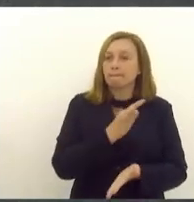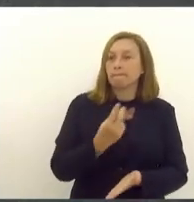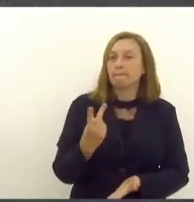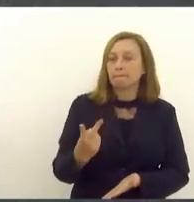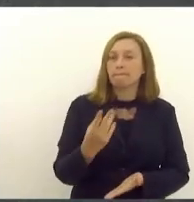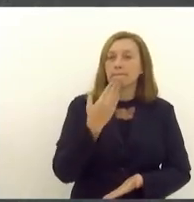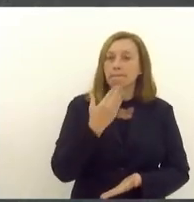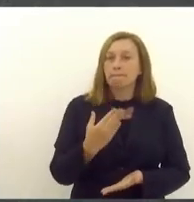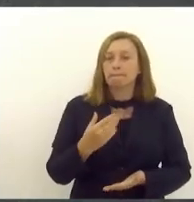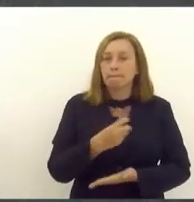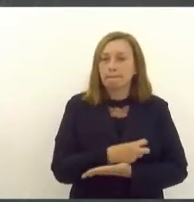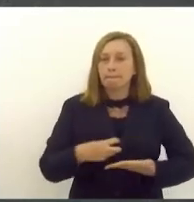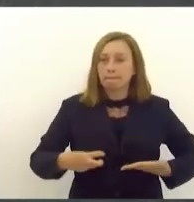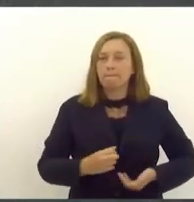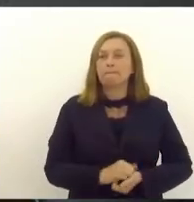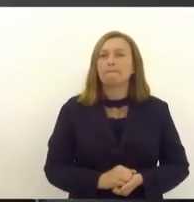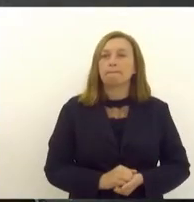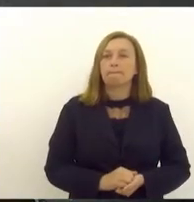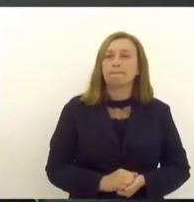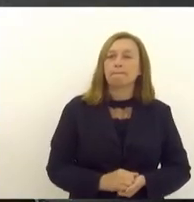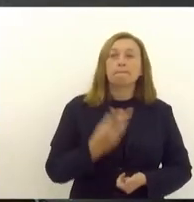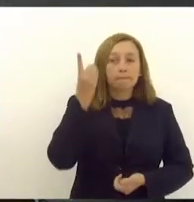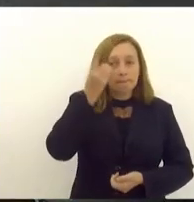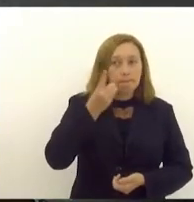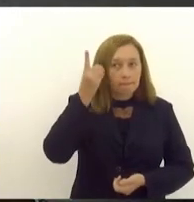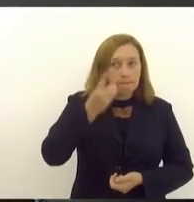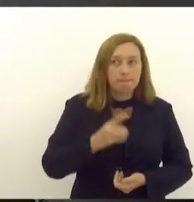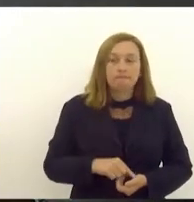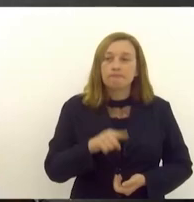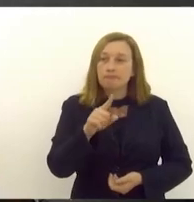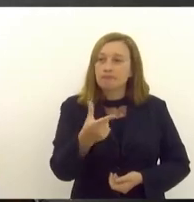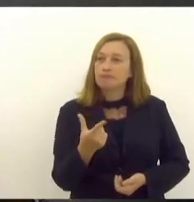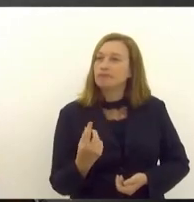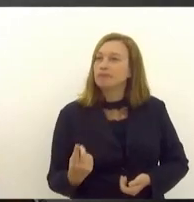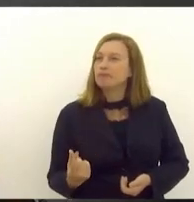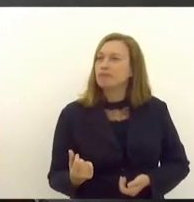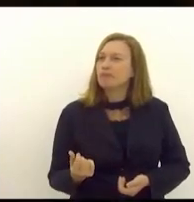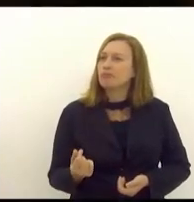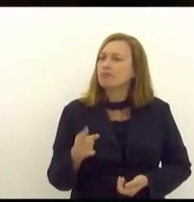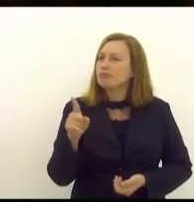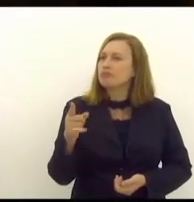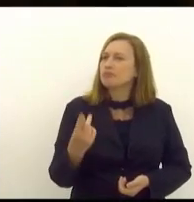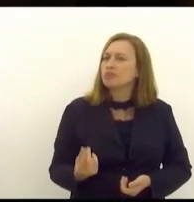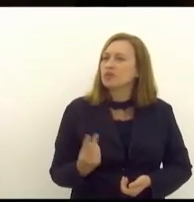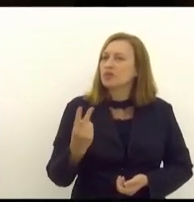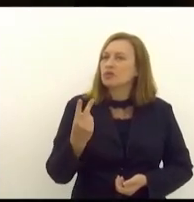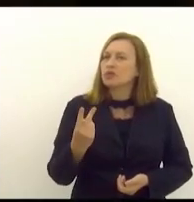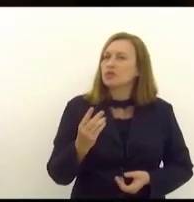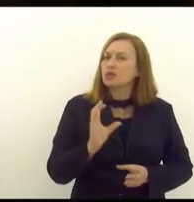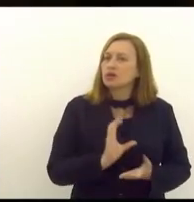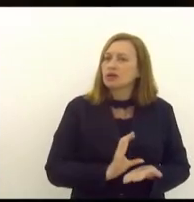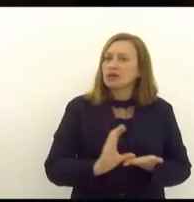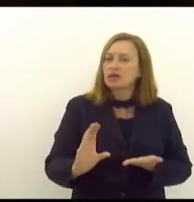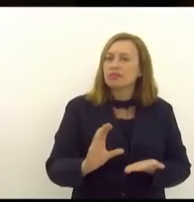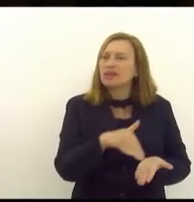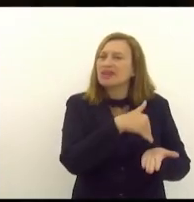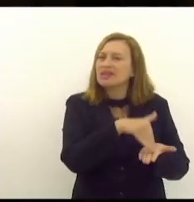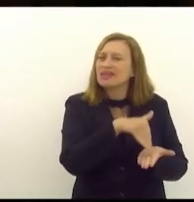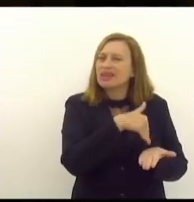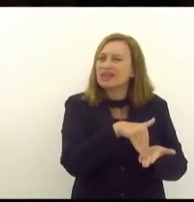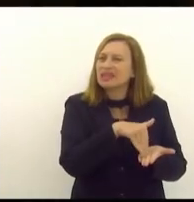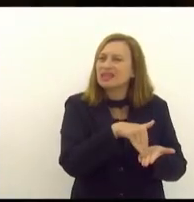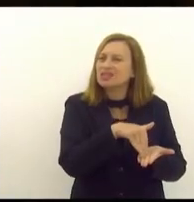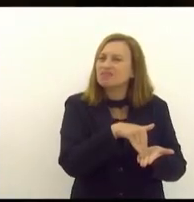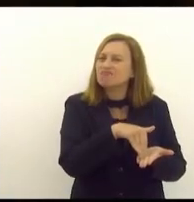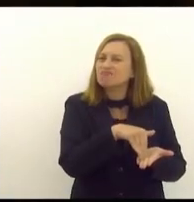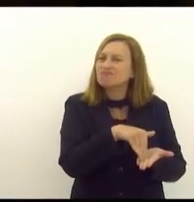dois pedidos de impeachment e diga-se de passagem que esse valor era foi destinada exatamente a secretaria